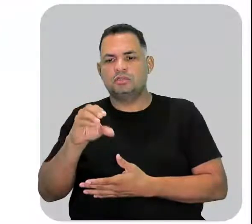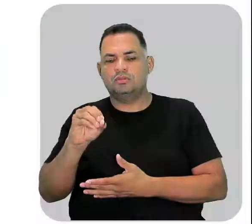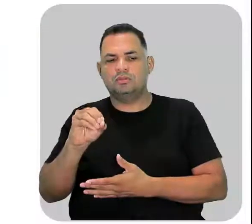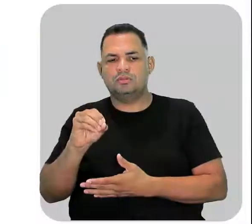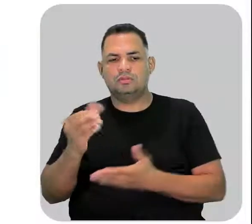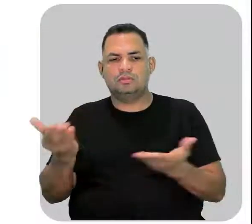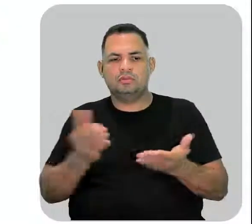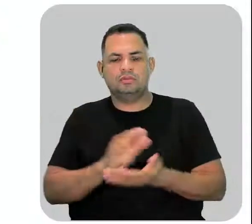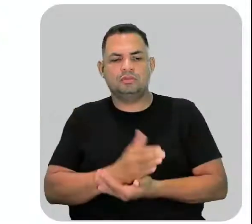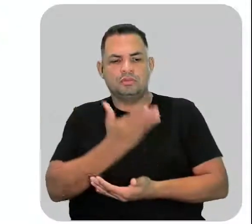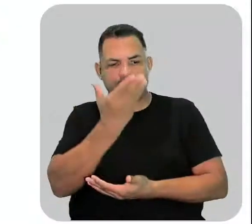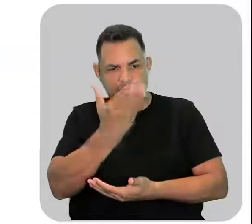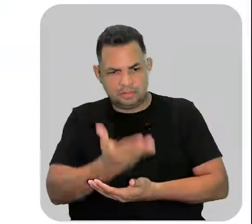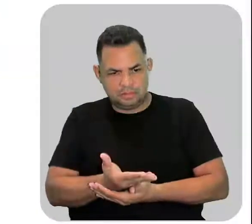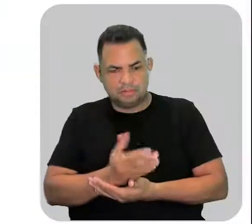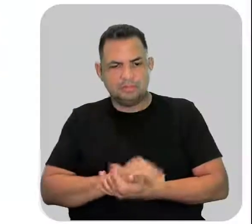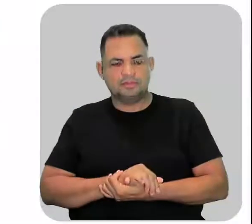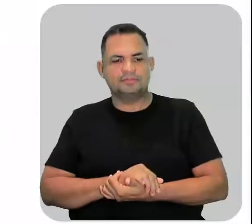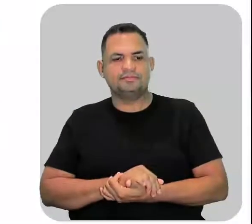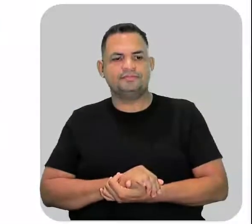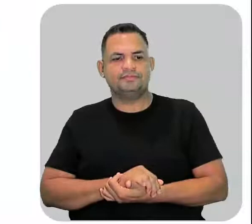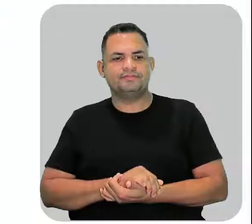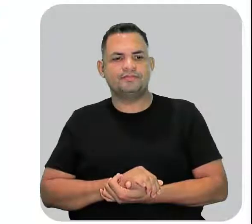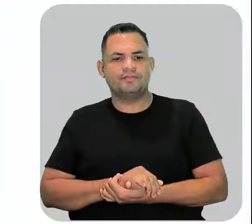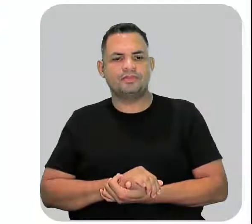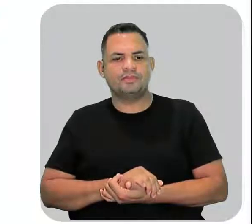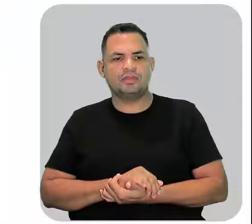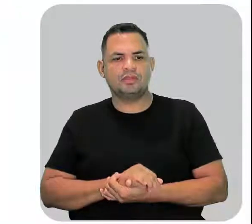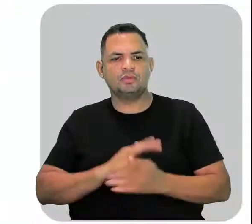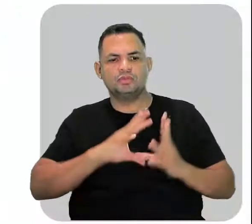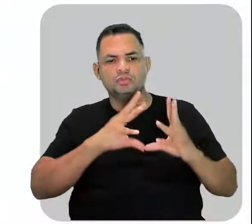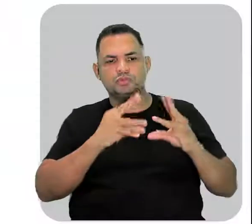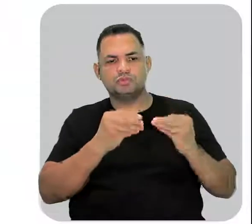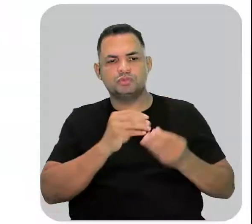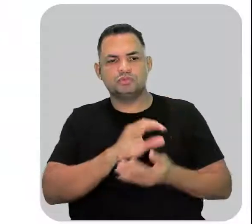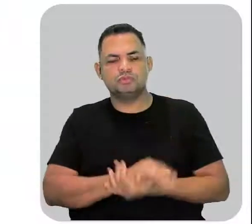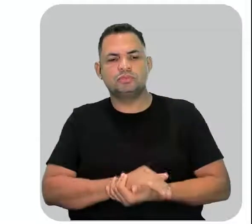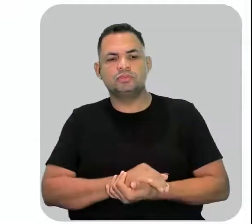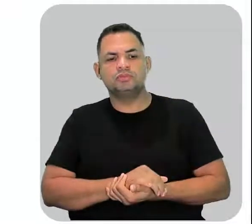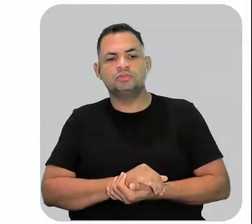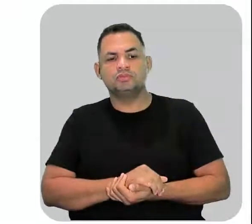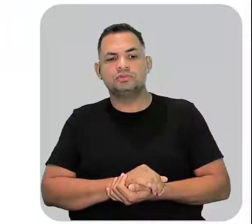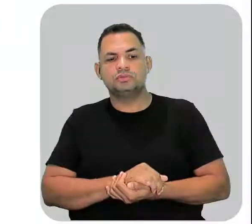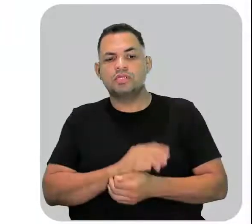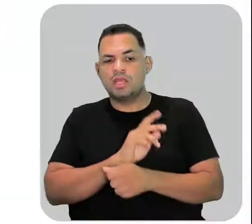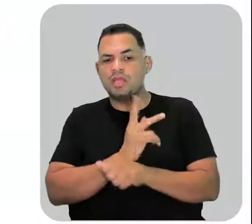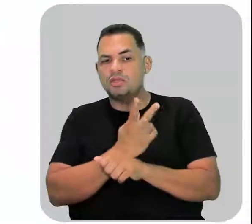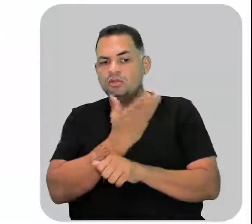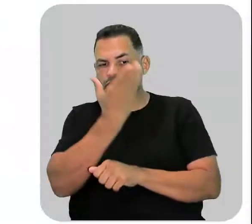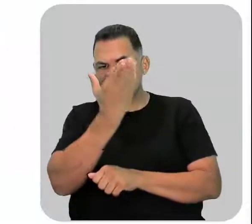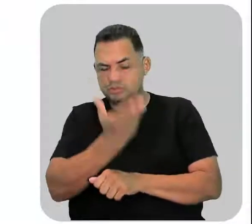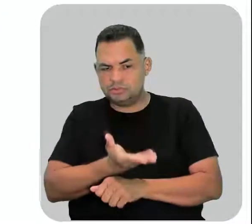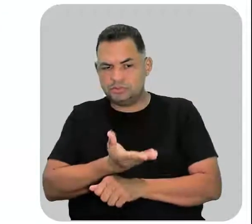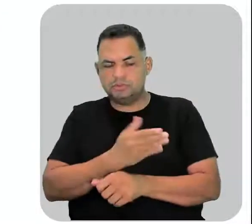HBr, HF, HI, são todos haletos de hidrogênio. Esses aqui